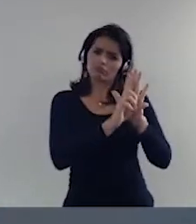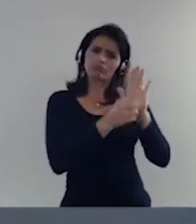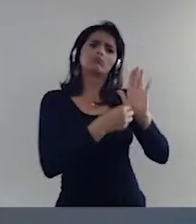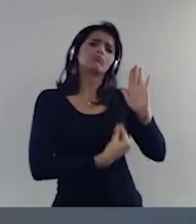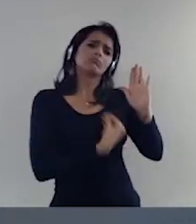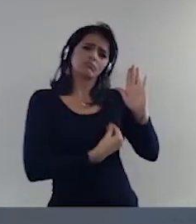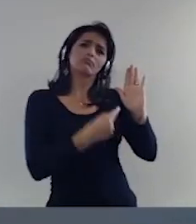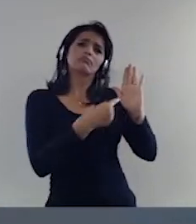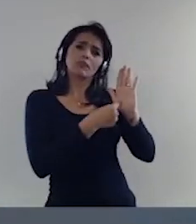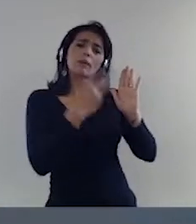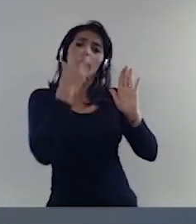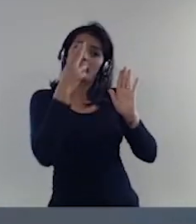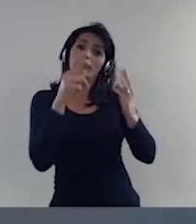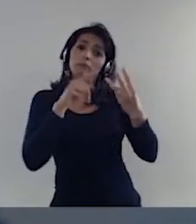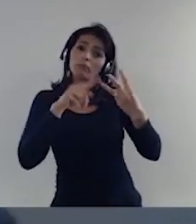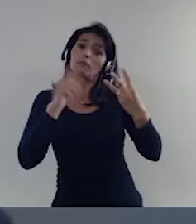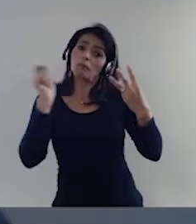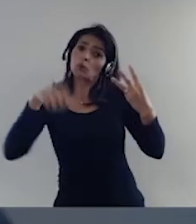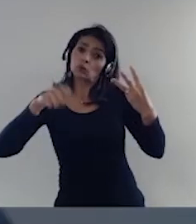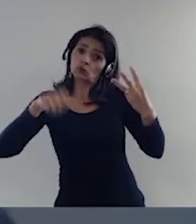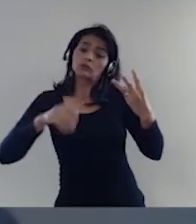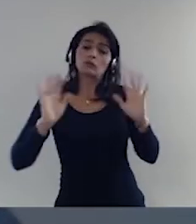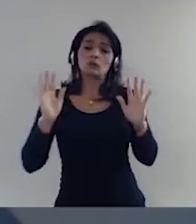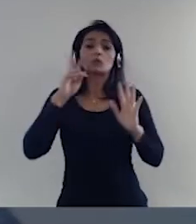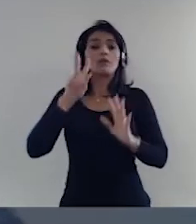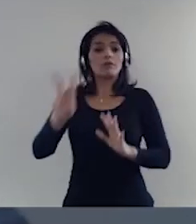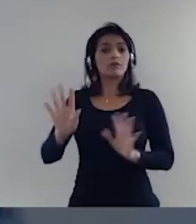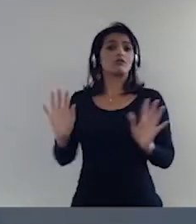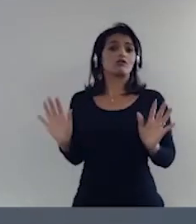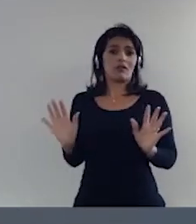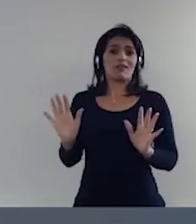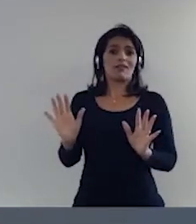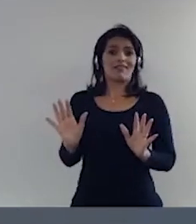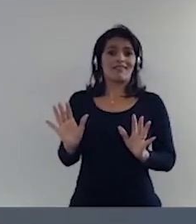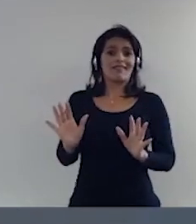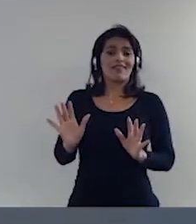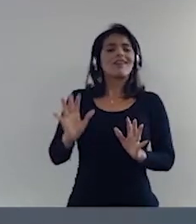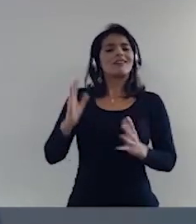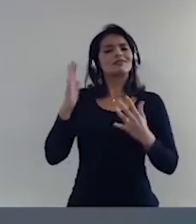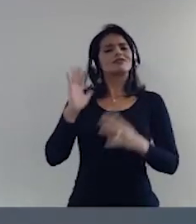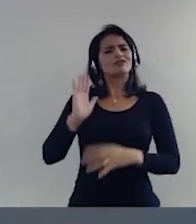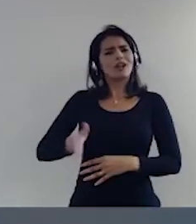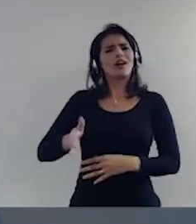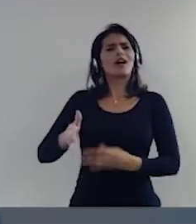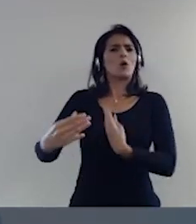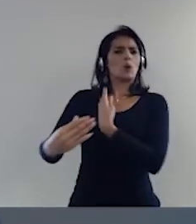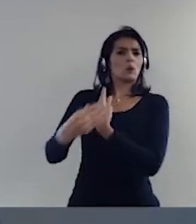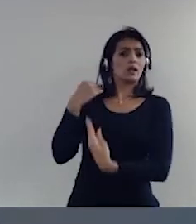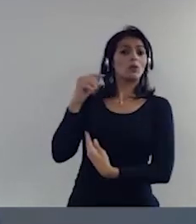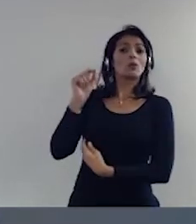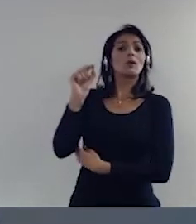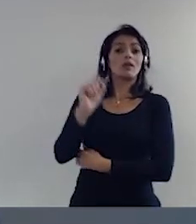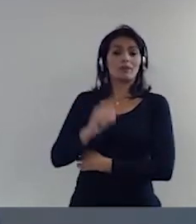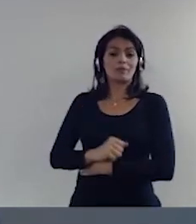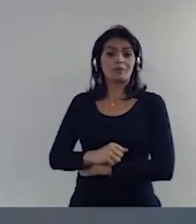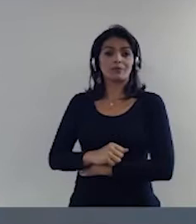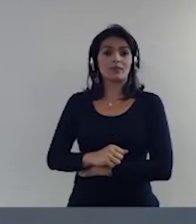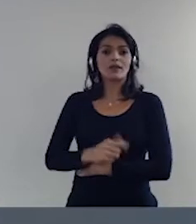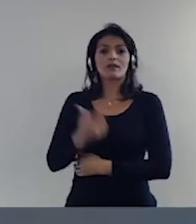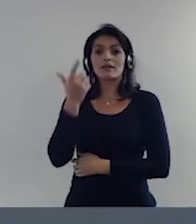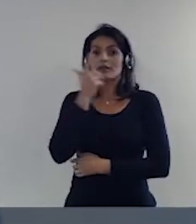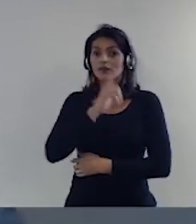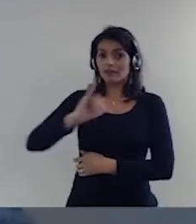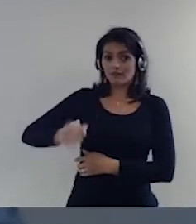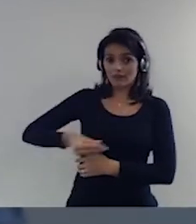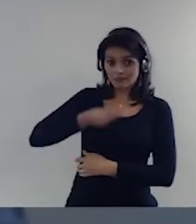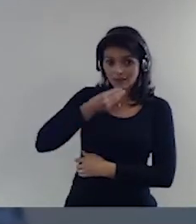sentido possível que me parece, eu já vi defendido e eu tenho acolhido essa orientação, de que há extrema vantagem